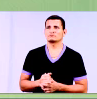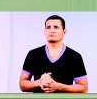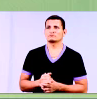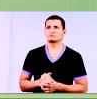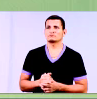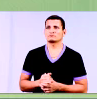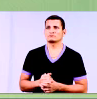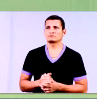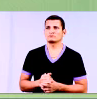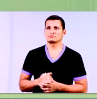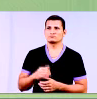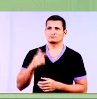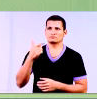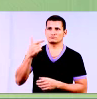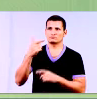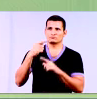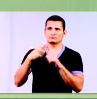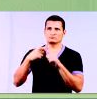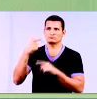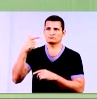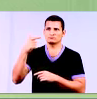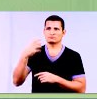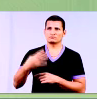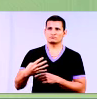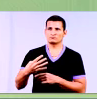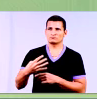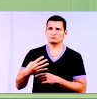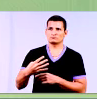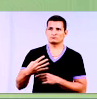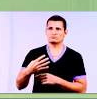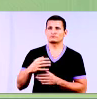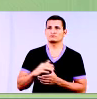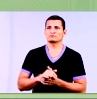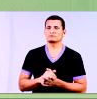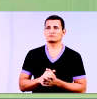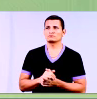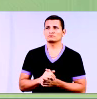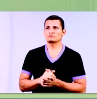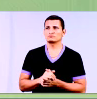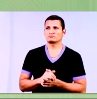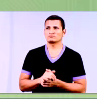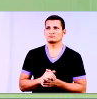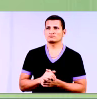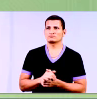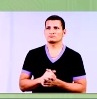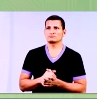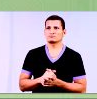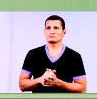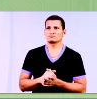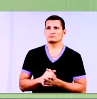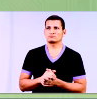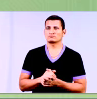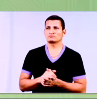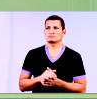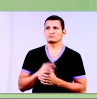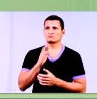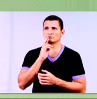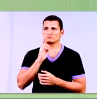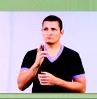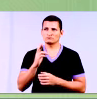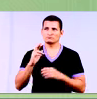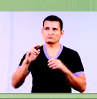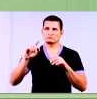0. 2 elevado a 2 dá 4, fica 1 vezes 4. E só resolve essa conta e vai dar o resultado aqui. Vou fazer essa operação, vai